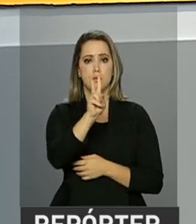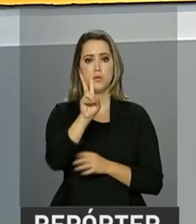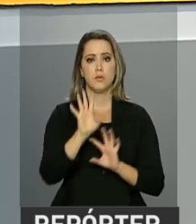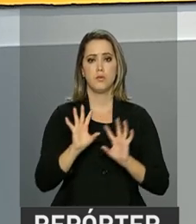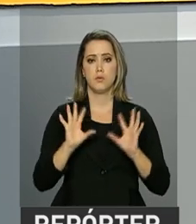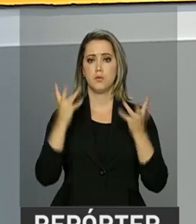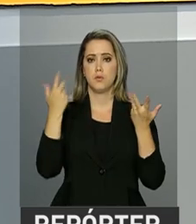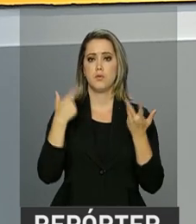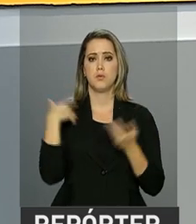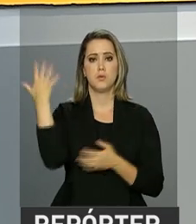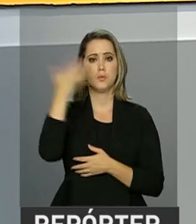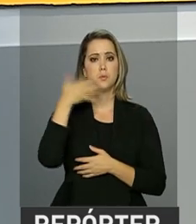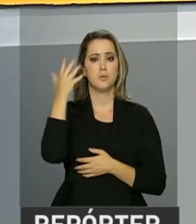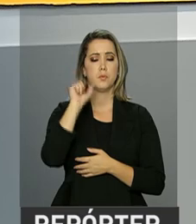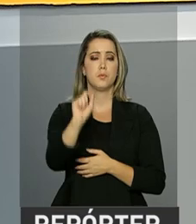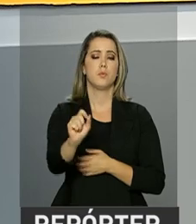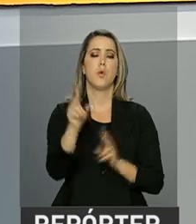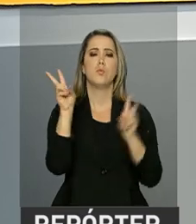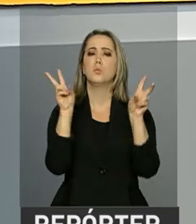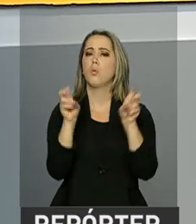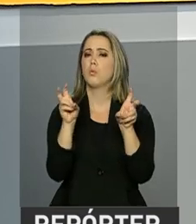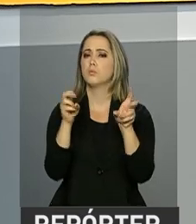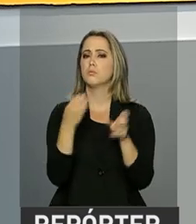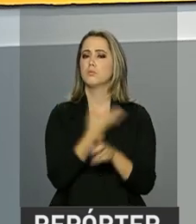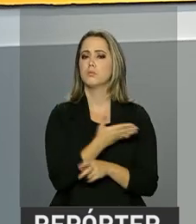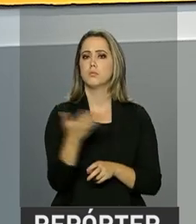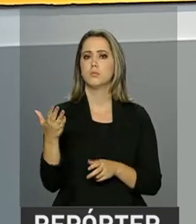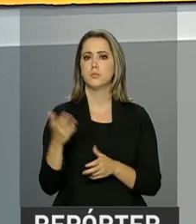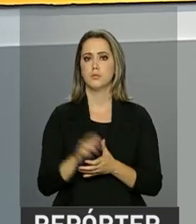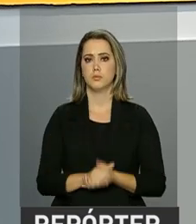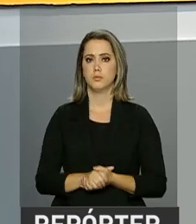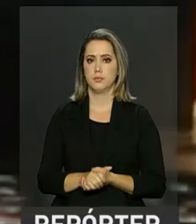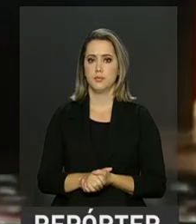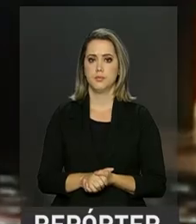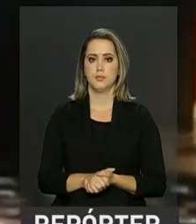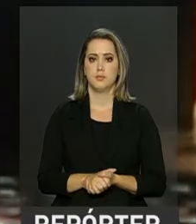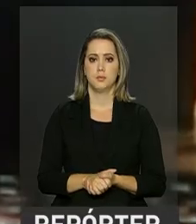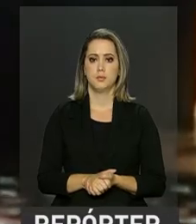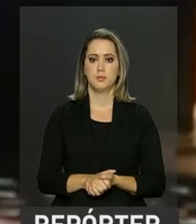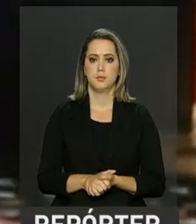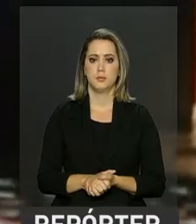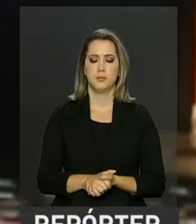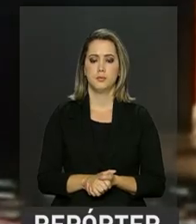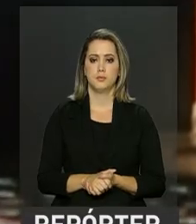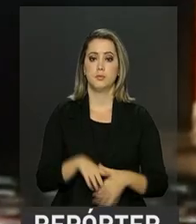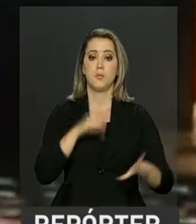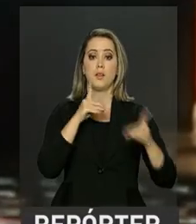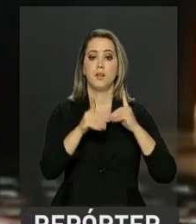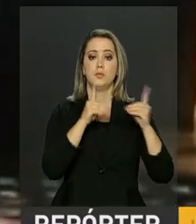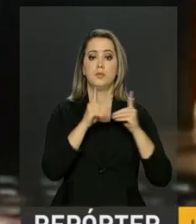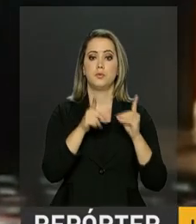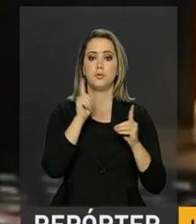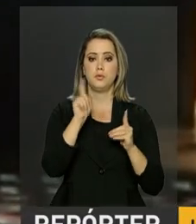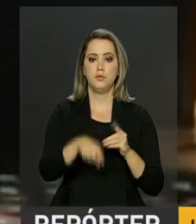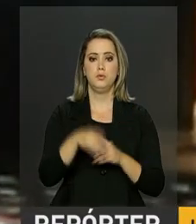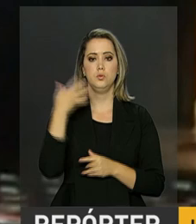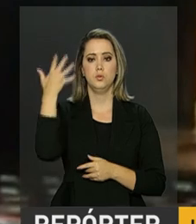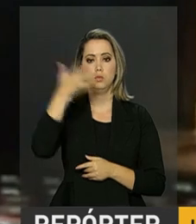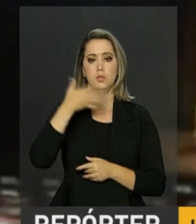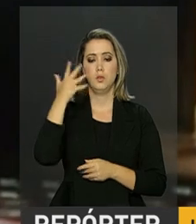vai acompanhar o evento e explica o que está em pauta o debate sobre a reforma da previdência